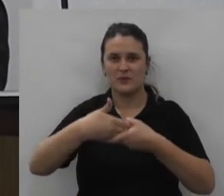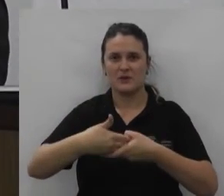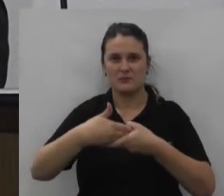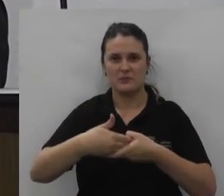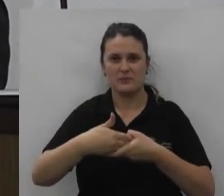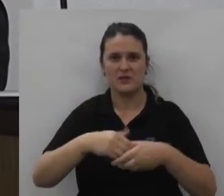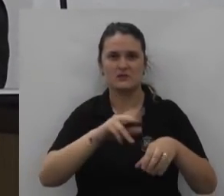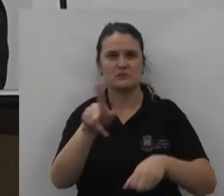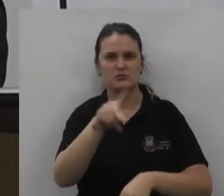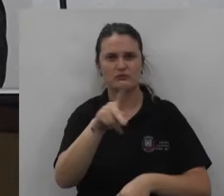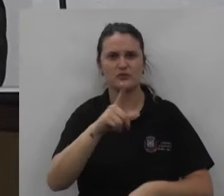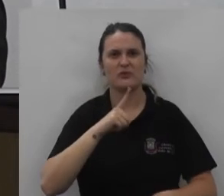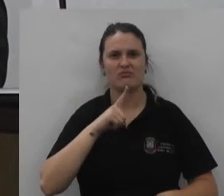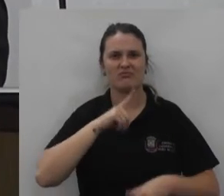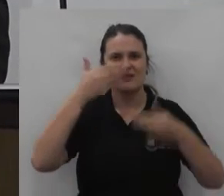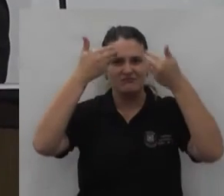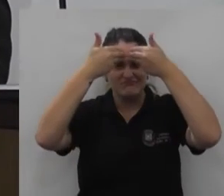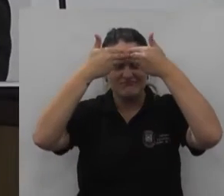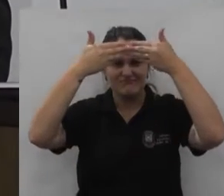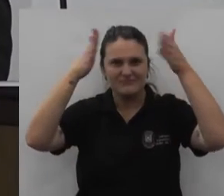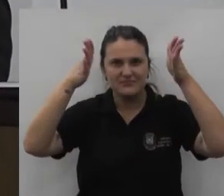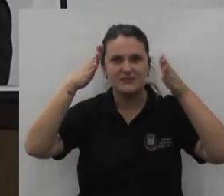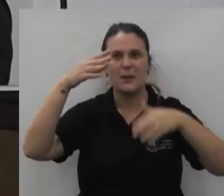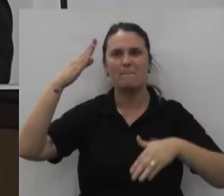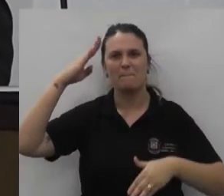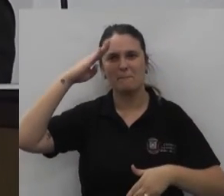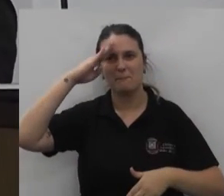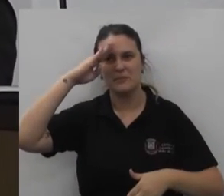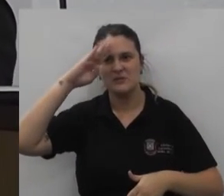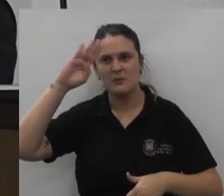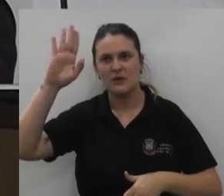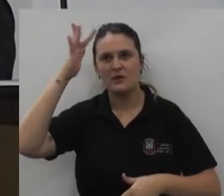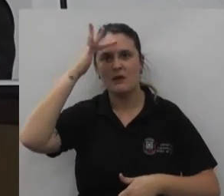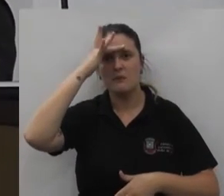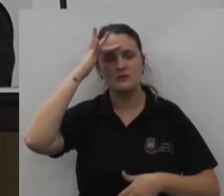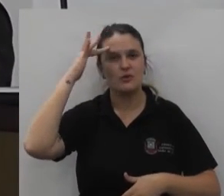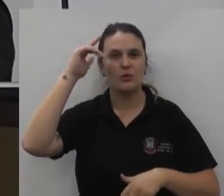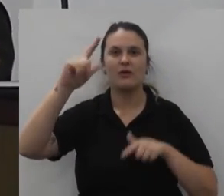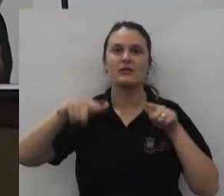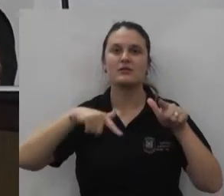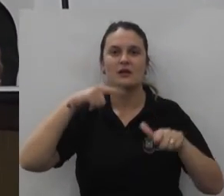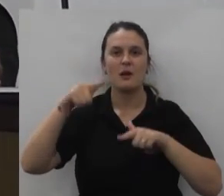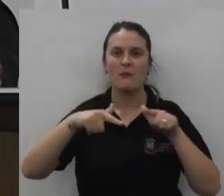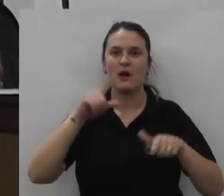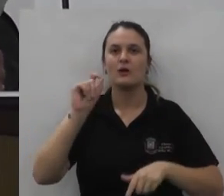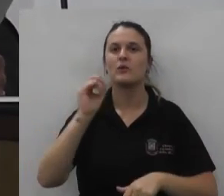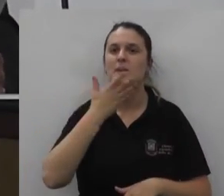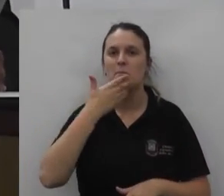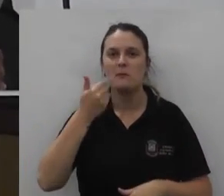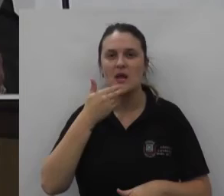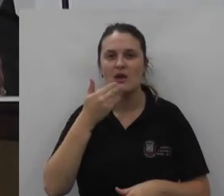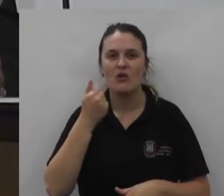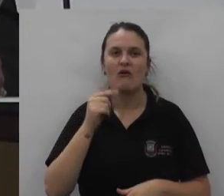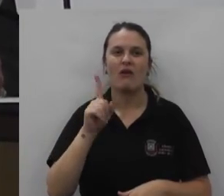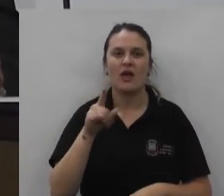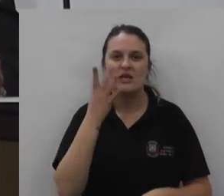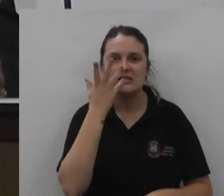educadores, que têm a cabeça aberta, e vocês, principalmente, que trabalham com o que tem de melhor,